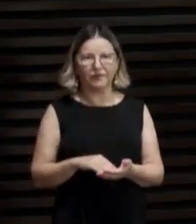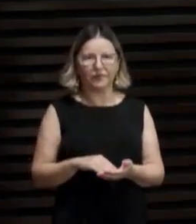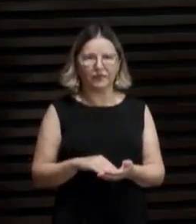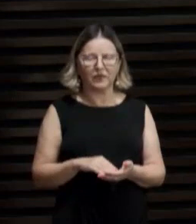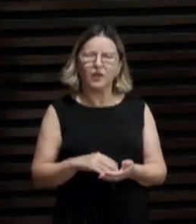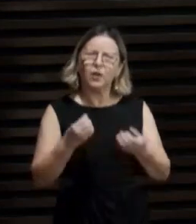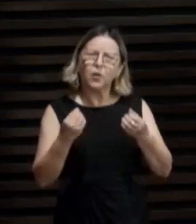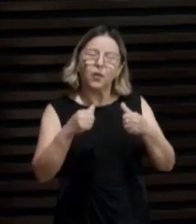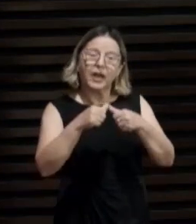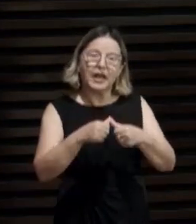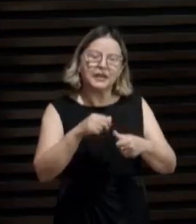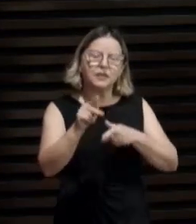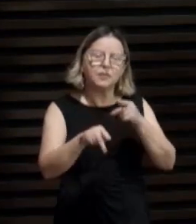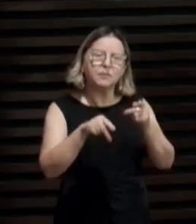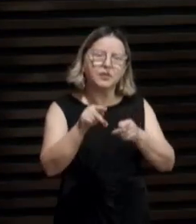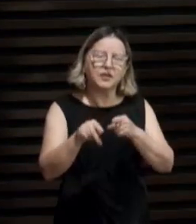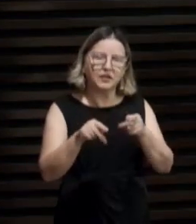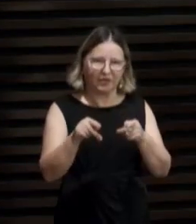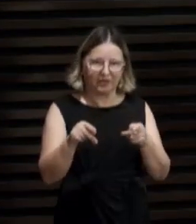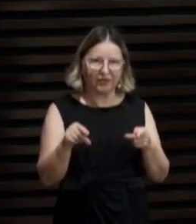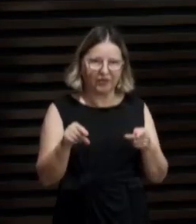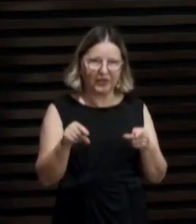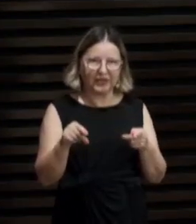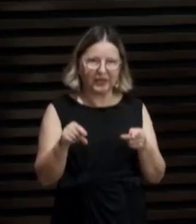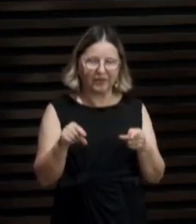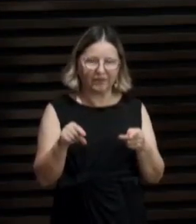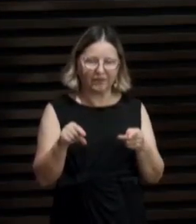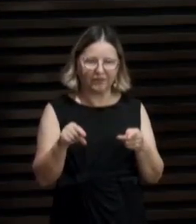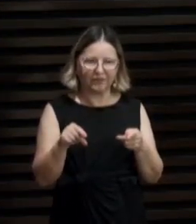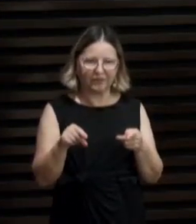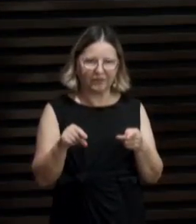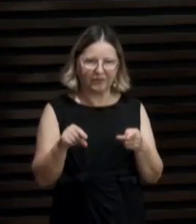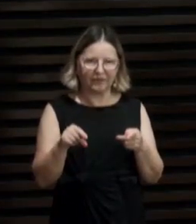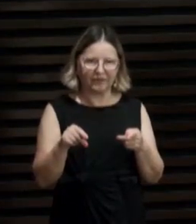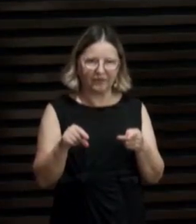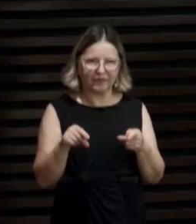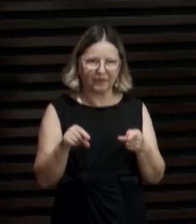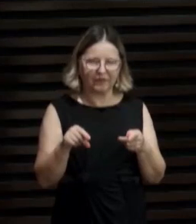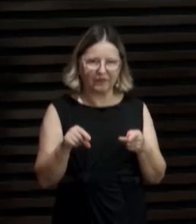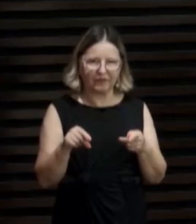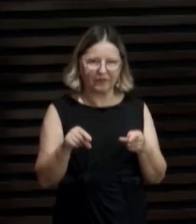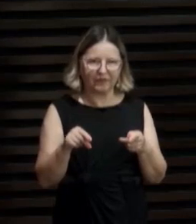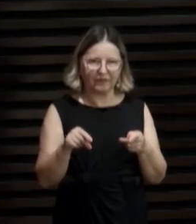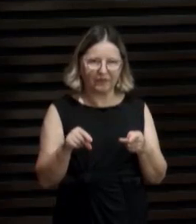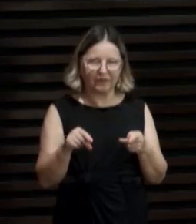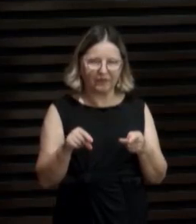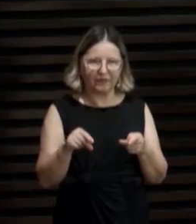que da onde elas tiraram então que o mal existe no